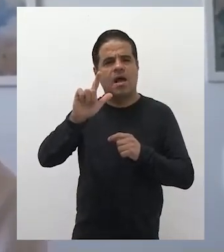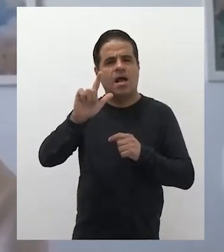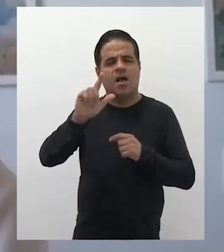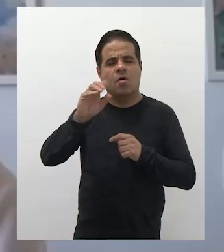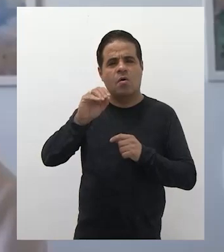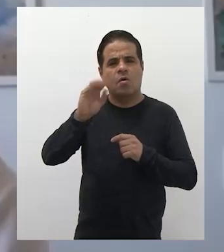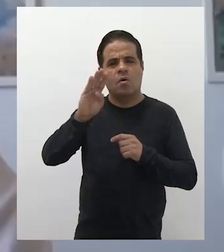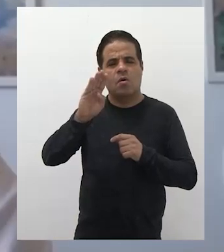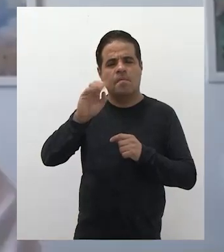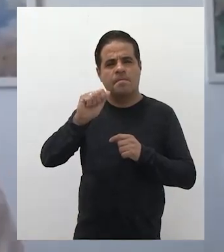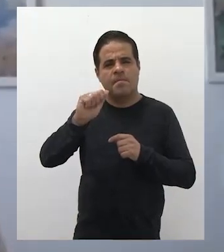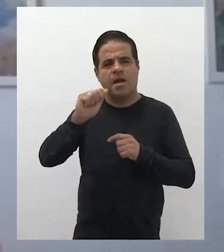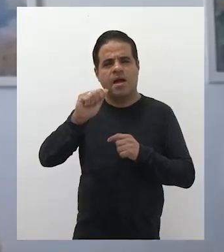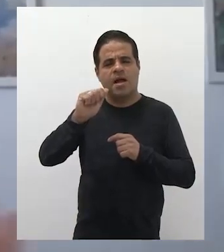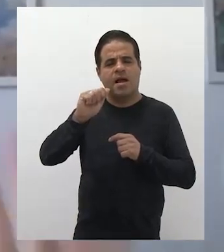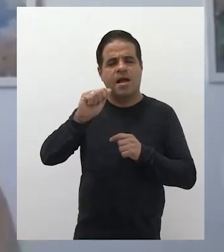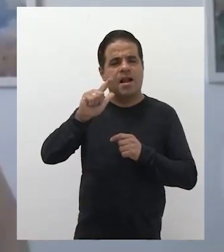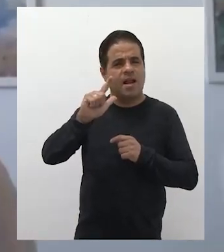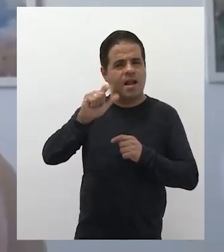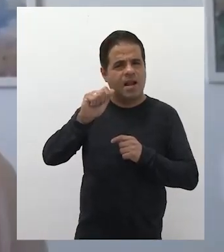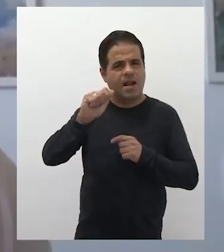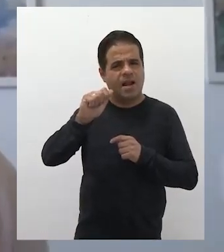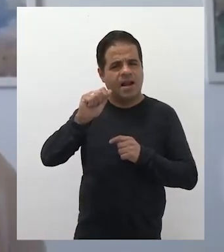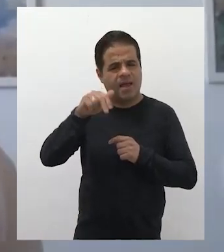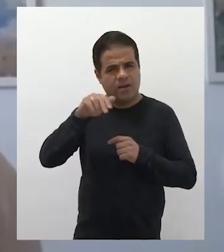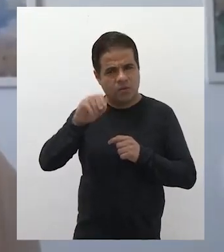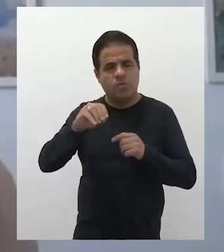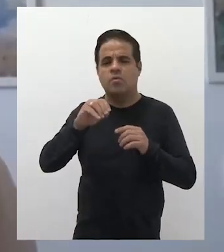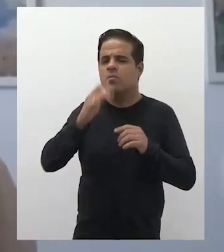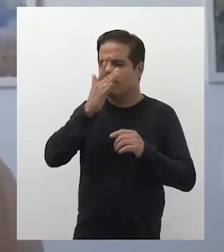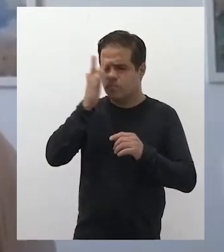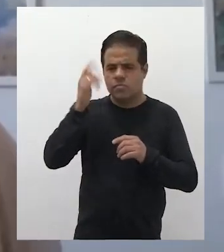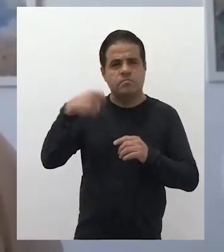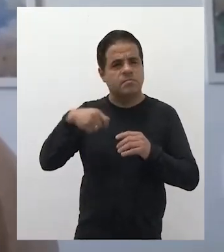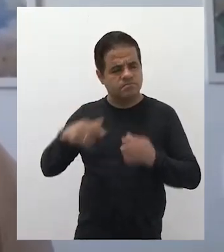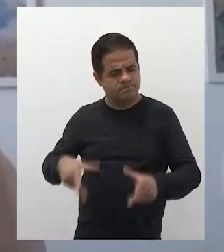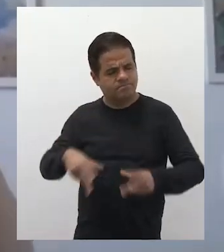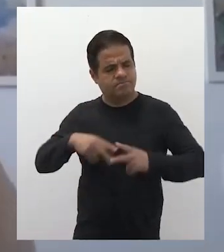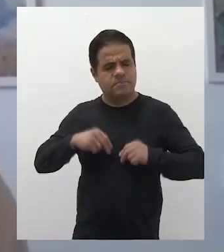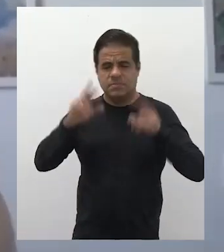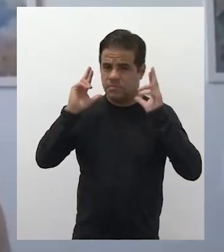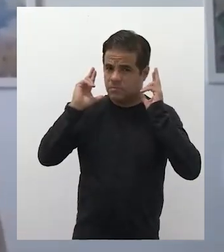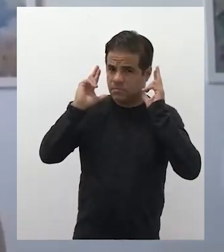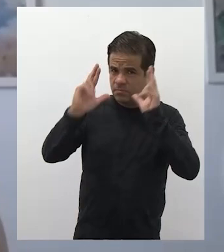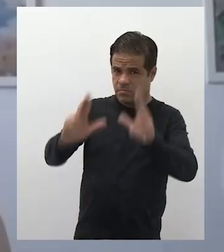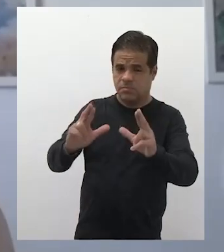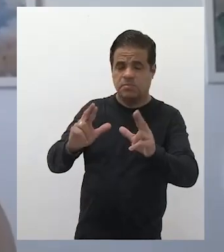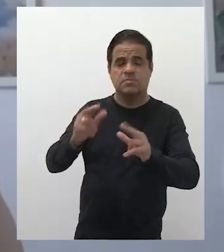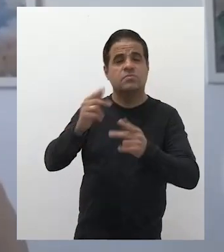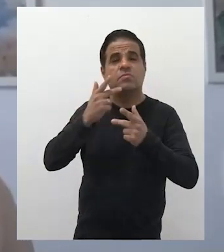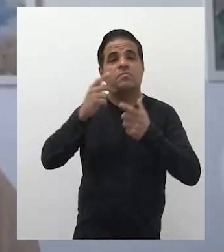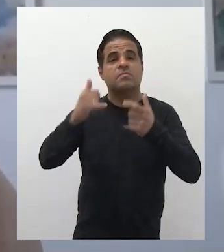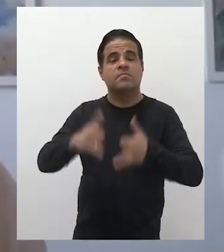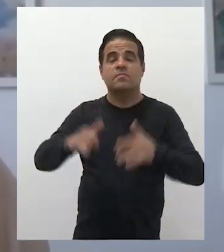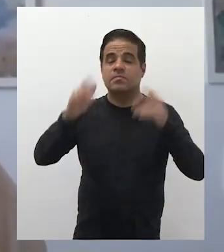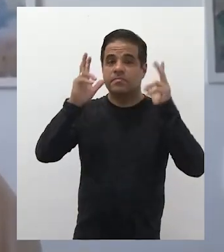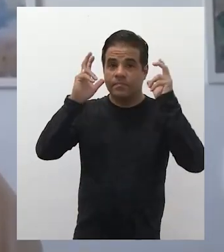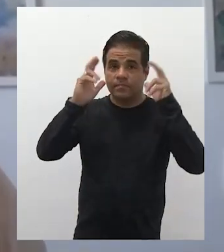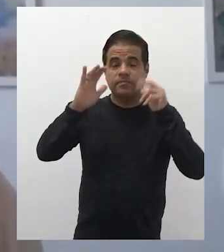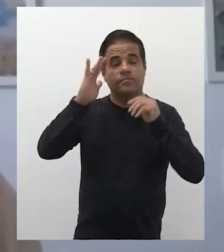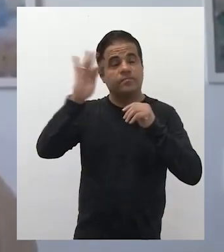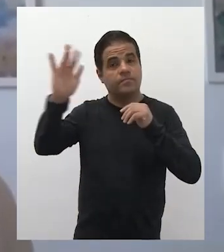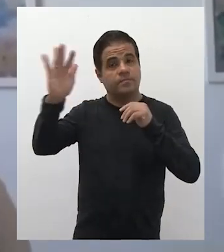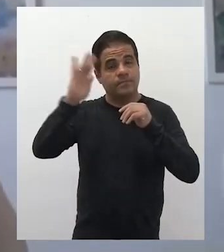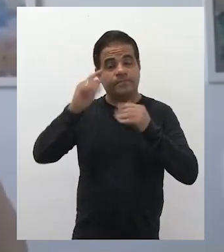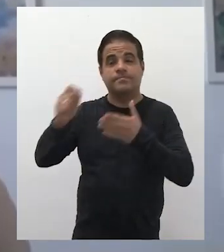sumidade, porque, e é assim, alguém que merece todo o nosso respeito em relação à filosofia, porque ele traz nesse